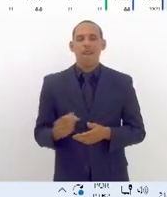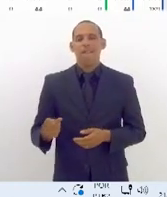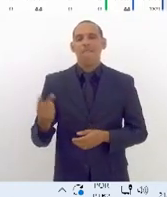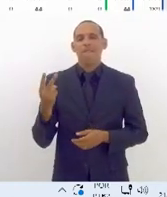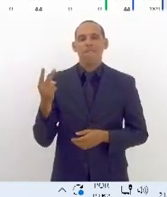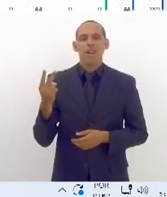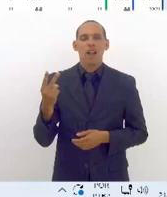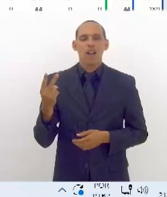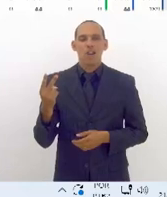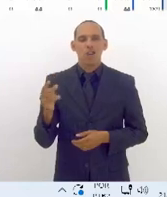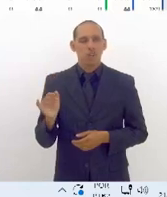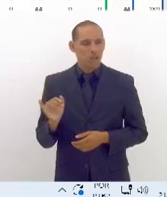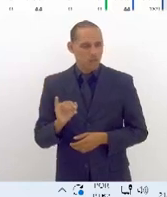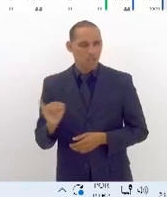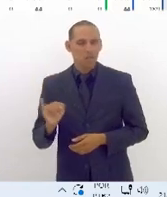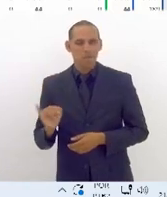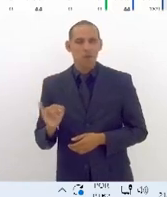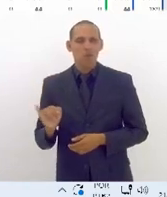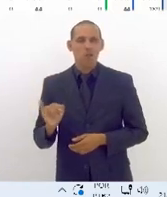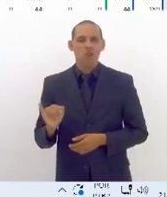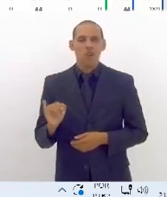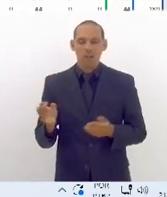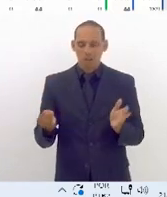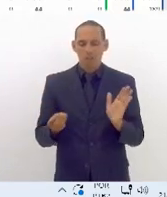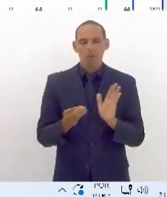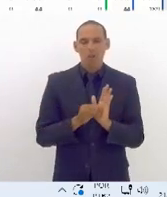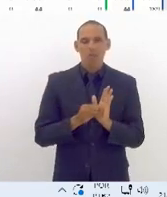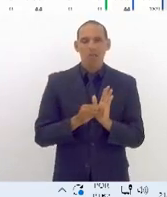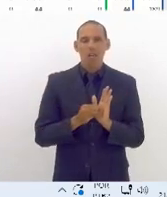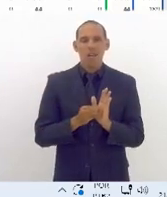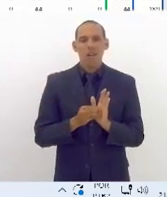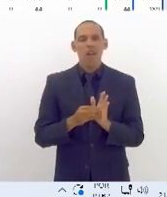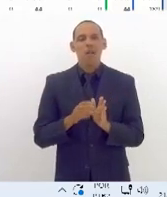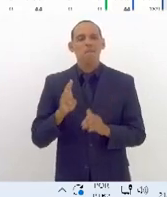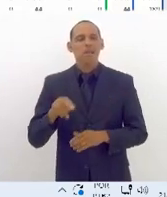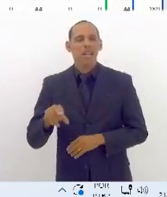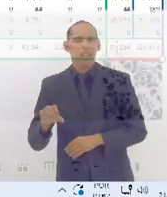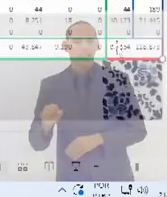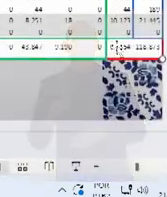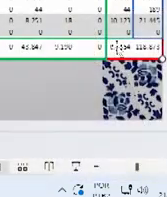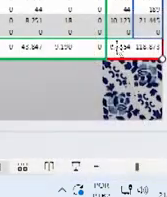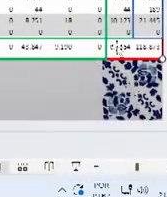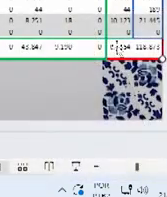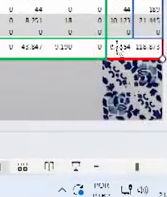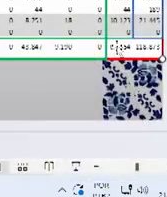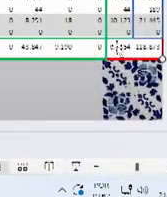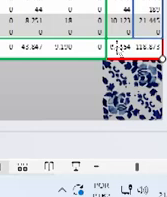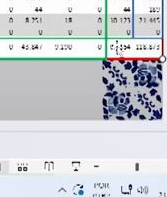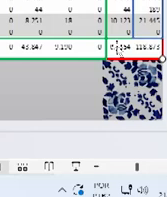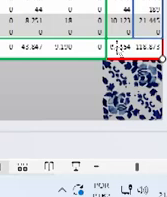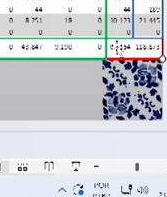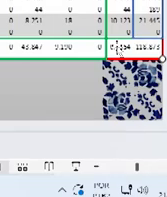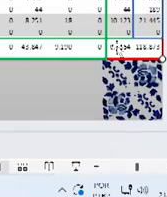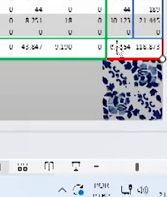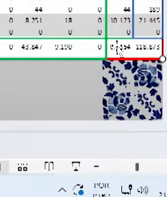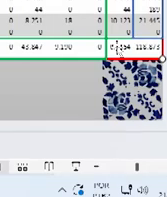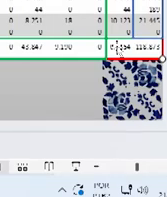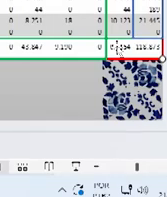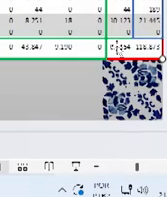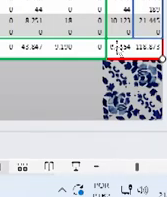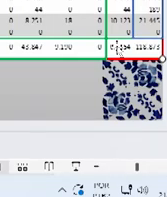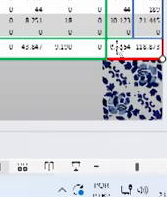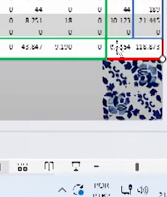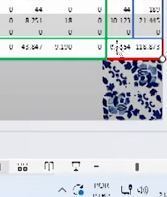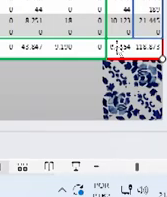impostos que estão incluídos no valor das compras de bens e serviços por parte para exportação consumo e investimento Tá certo